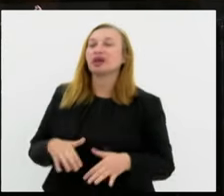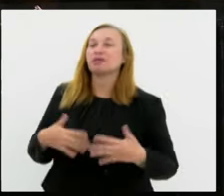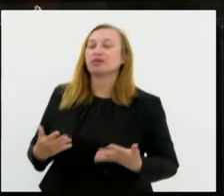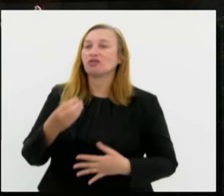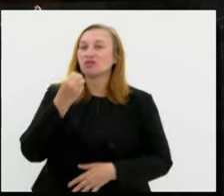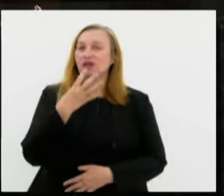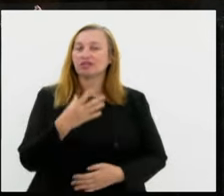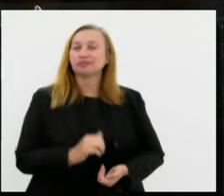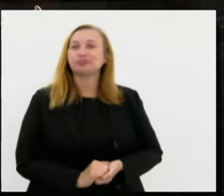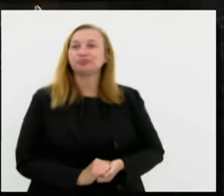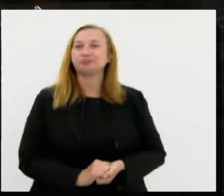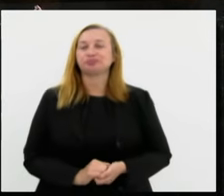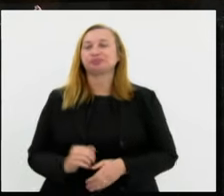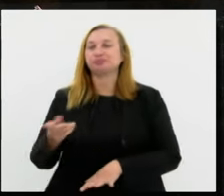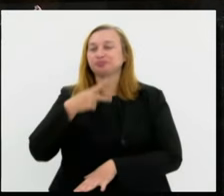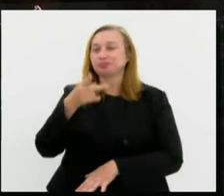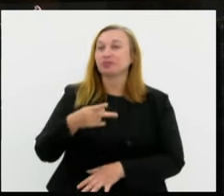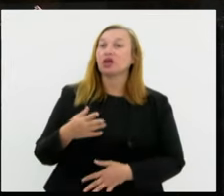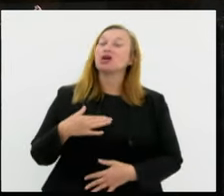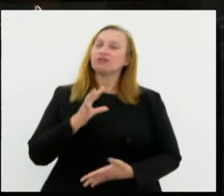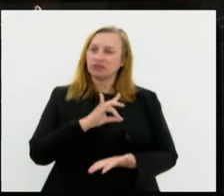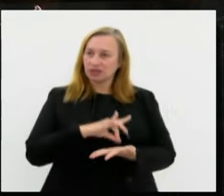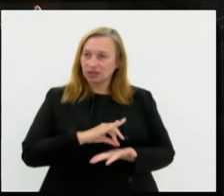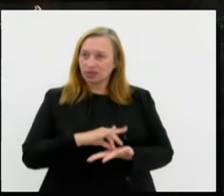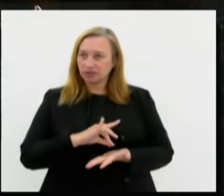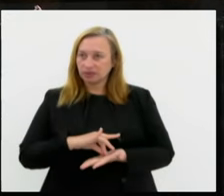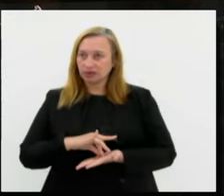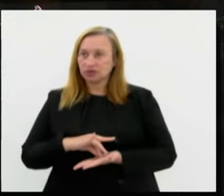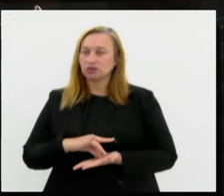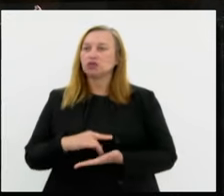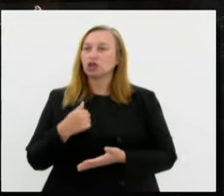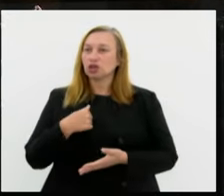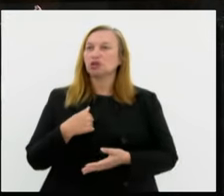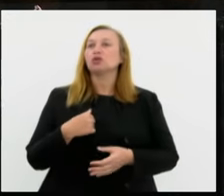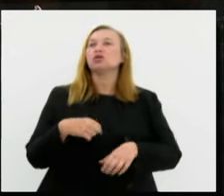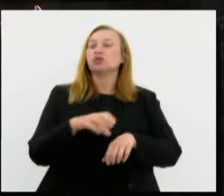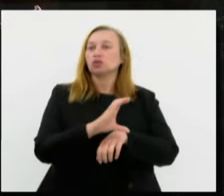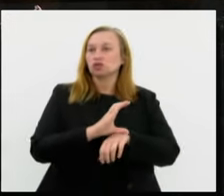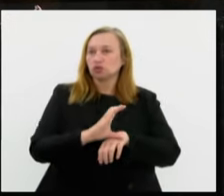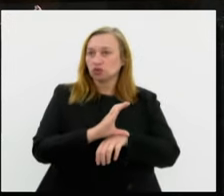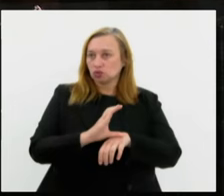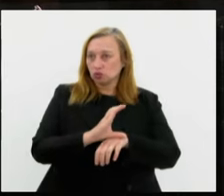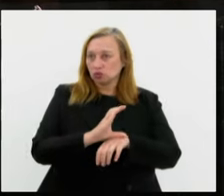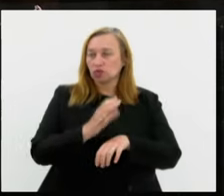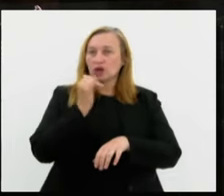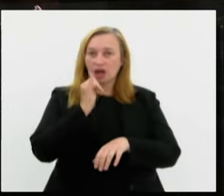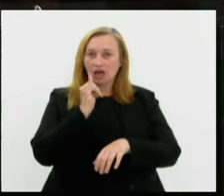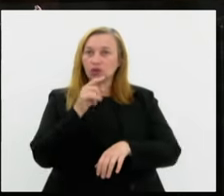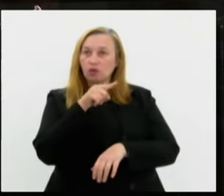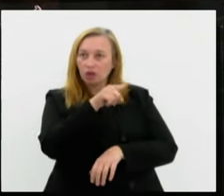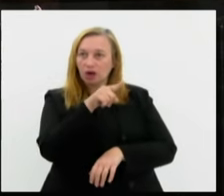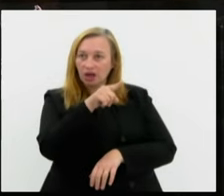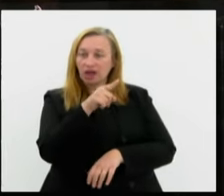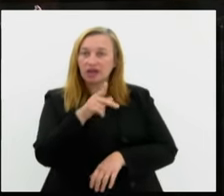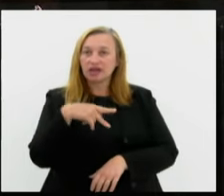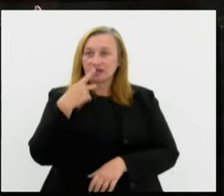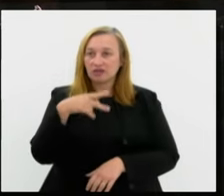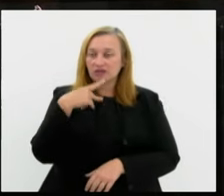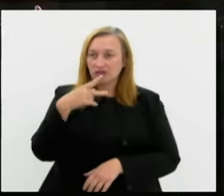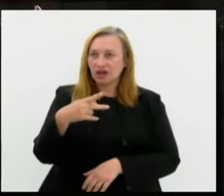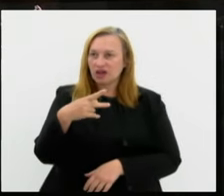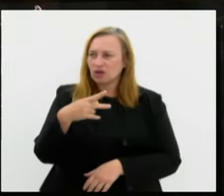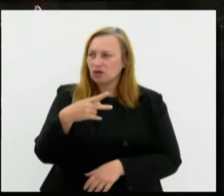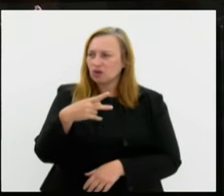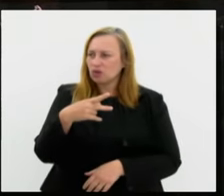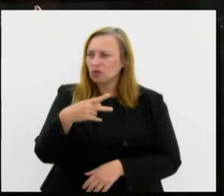ao mérito. Realmente, eu fui constituinte relator da Constituição Estadual e lá consta a imunidade, que,